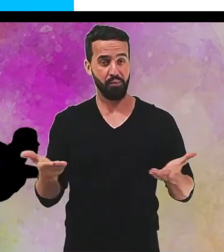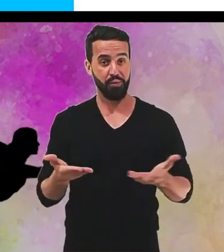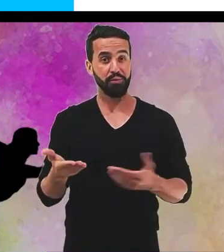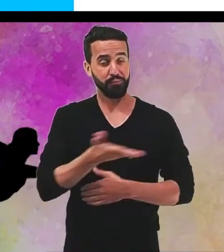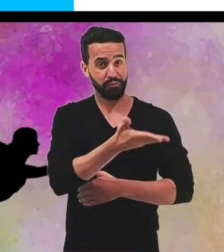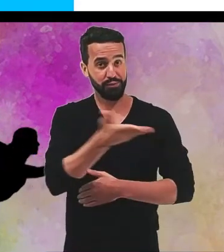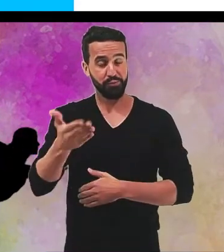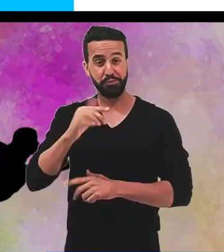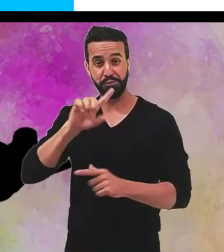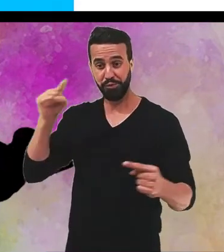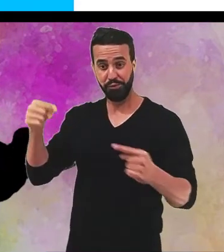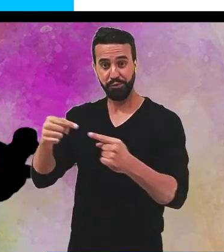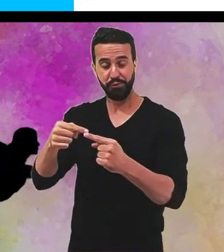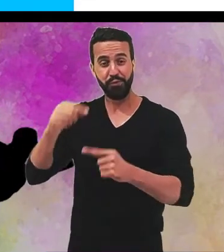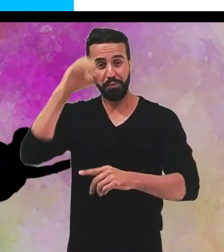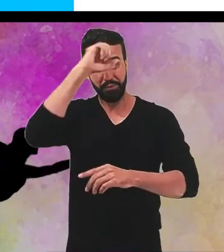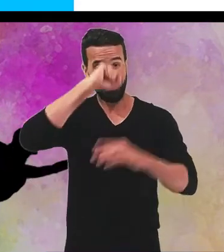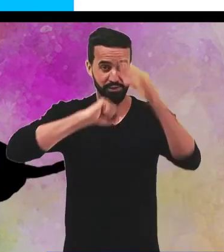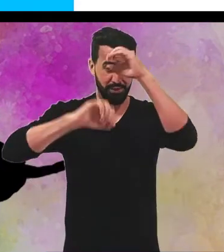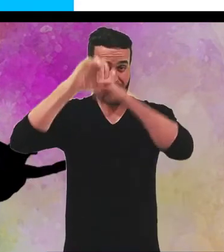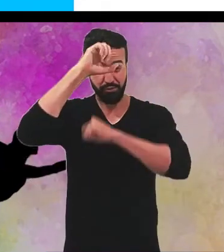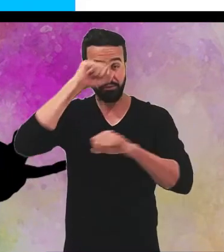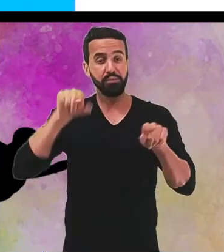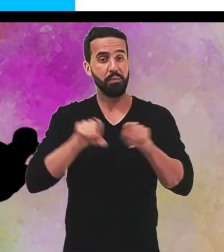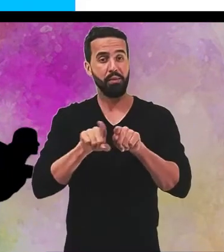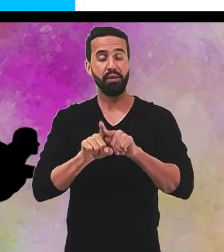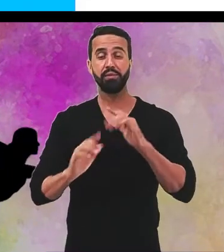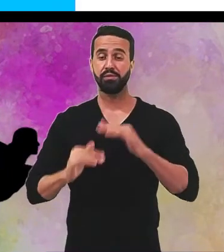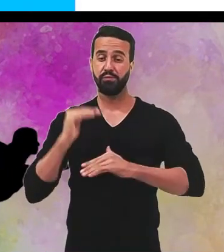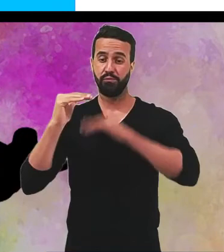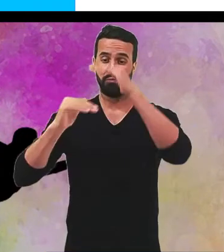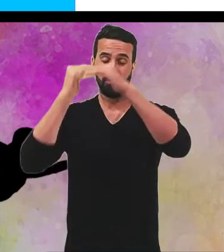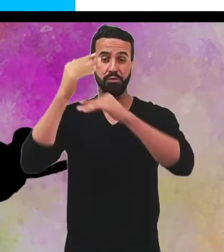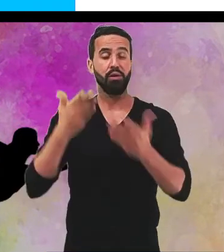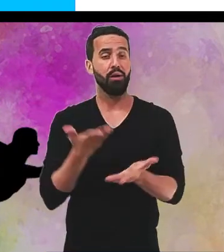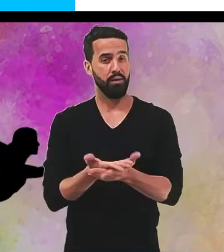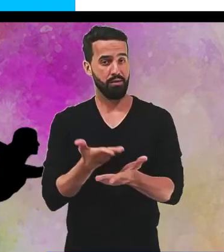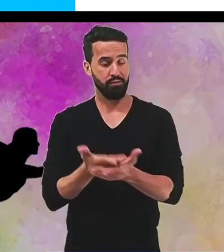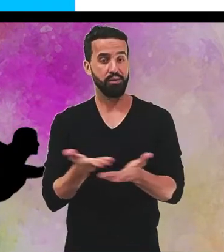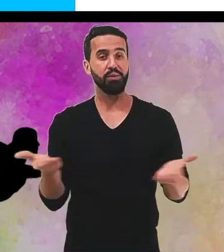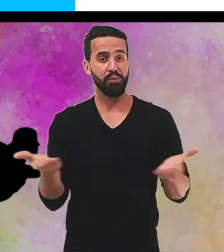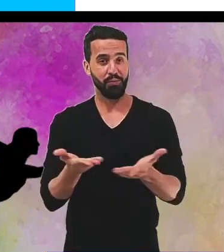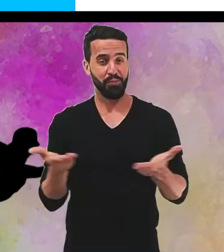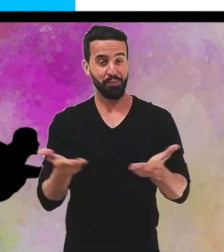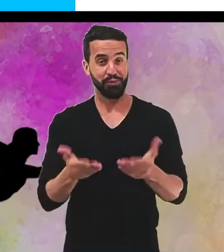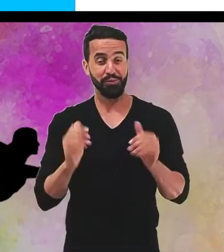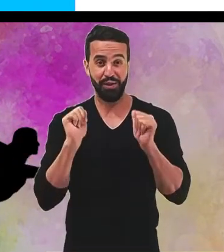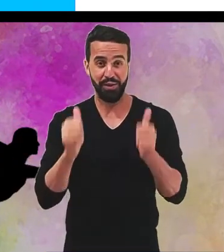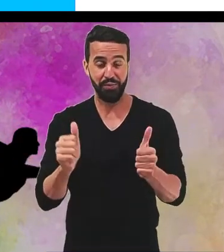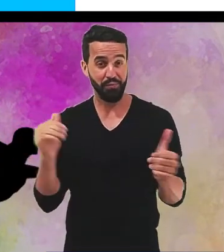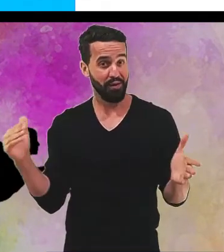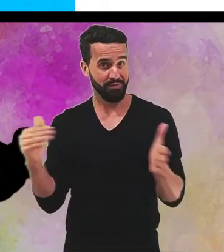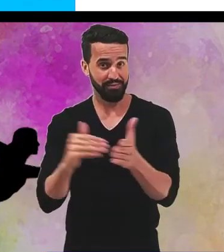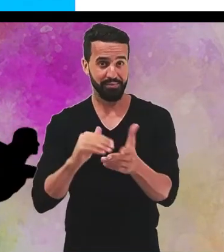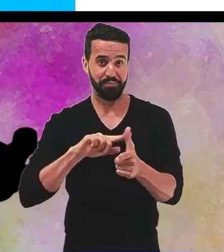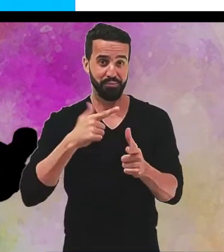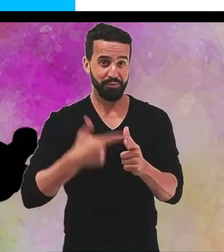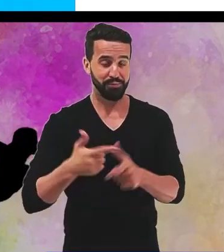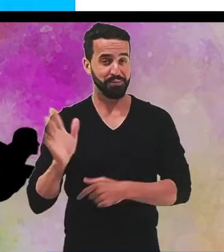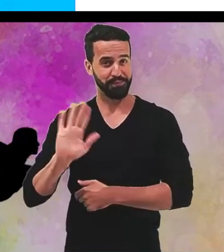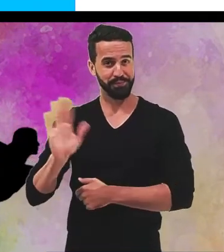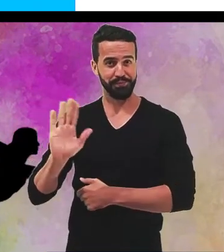os objetivos de aprendizagem e desenvolvimento da nossa aula de hoje. Valeu, até a próxima!